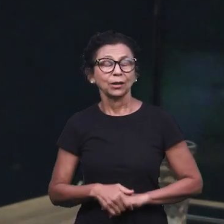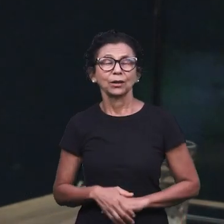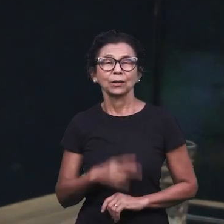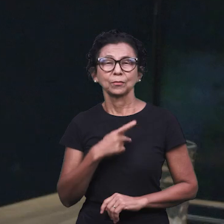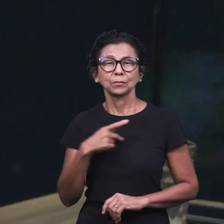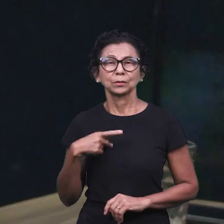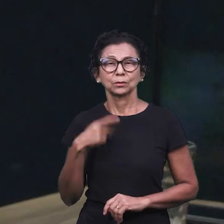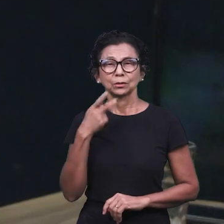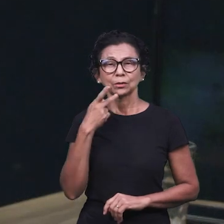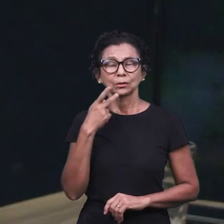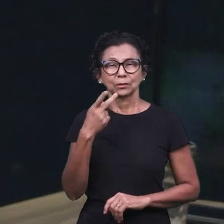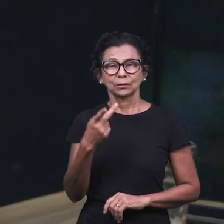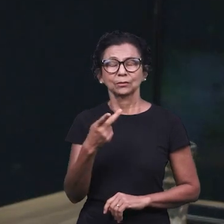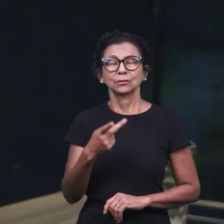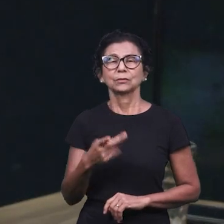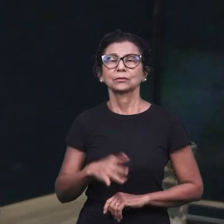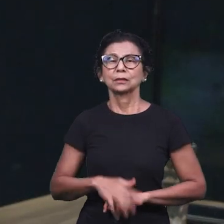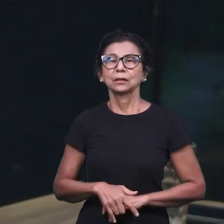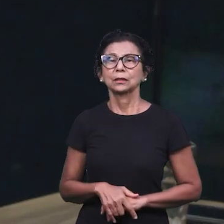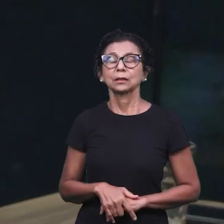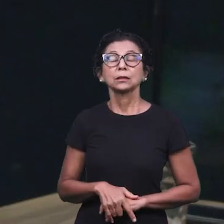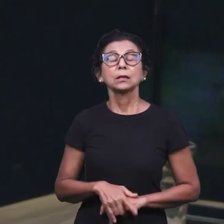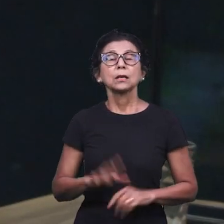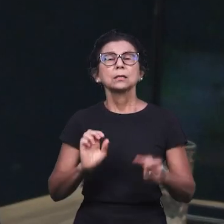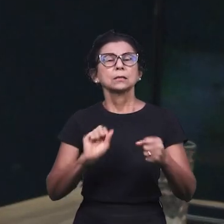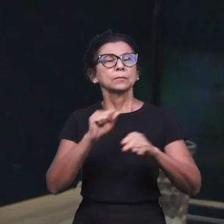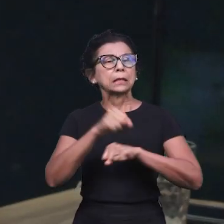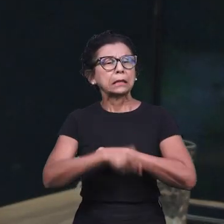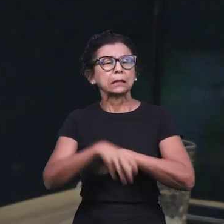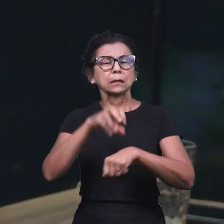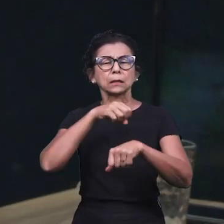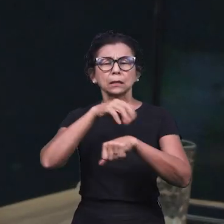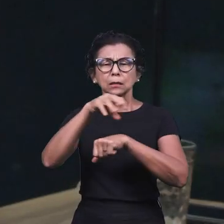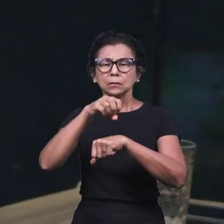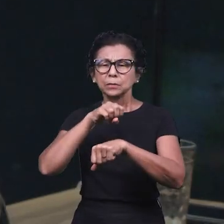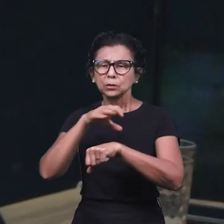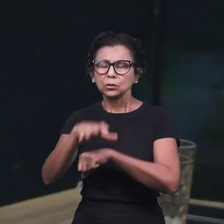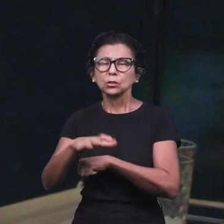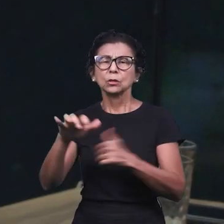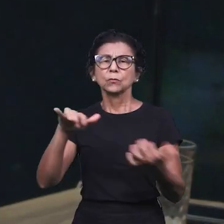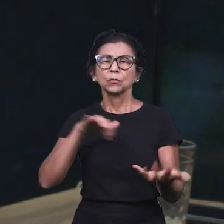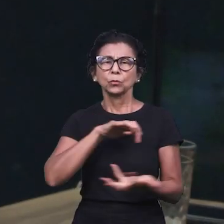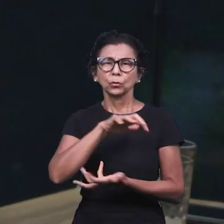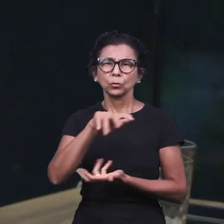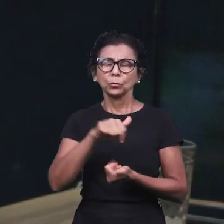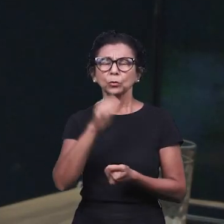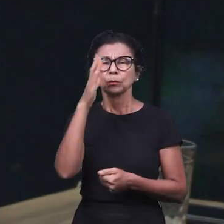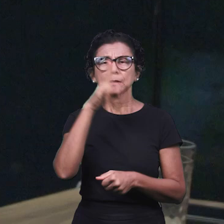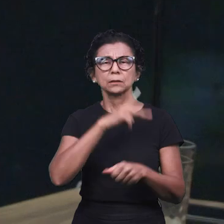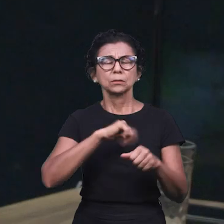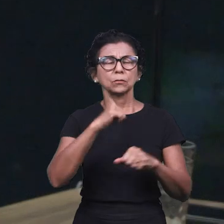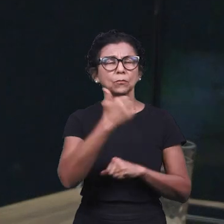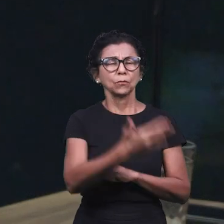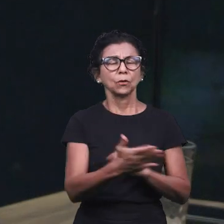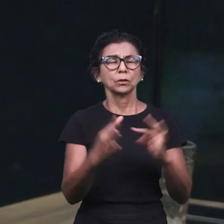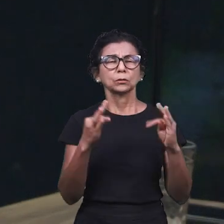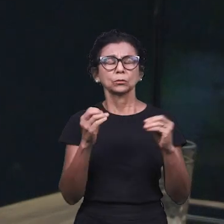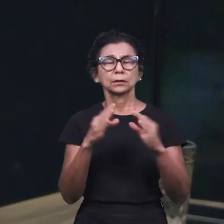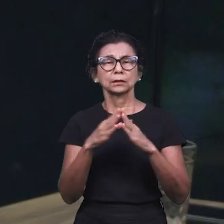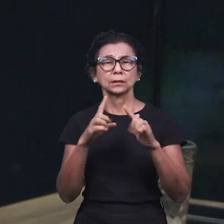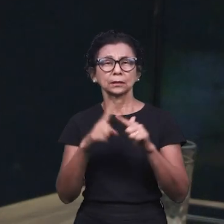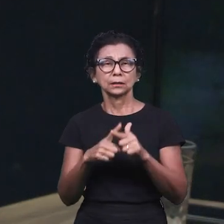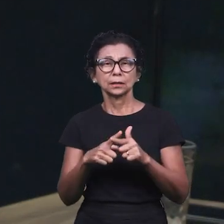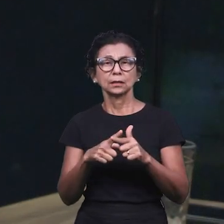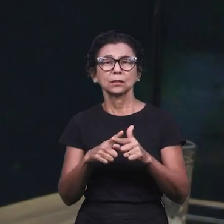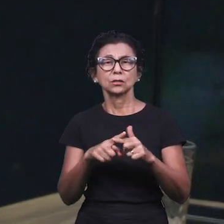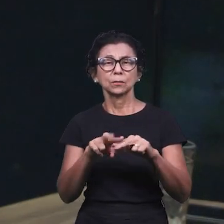transmitido via satélite para todos os nossos manaíns no Brasil, do exterior, para as nossas igrejas, né? Então,